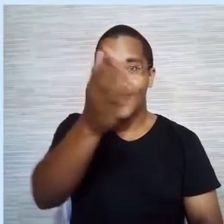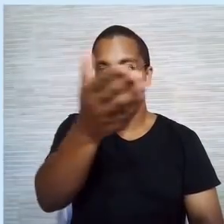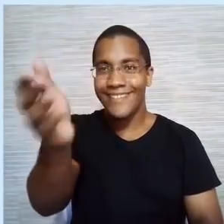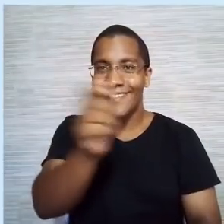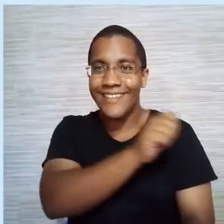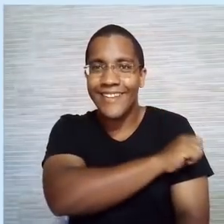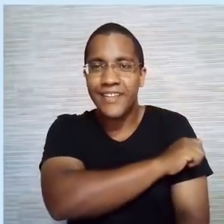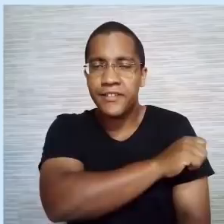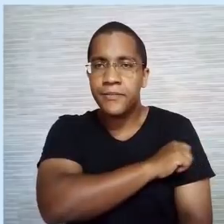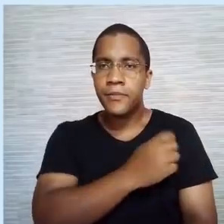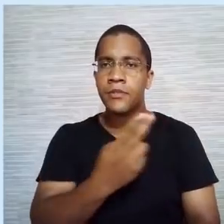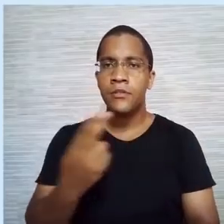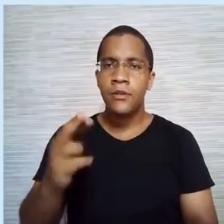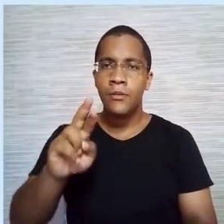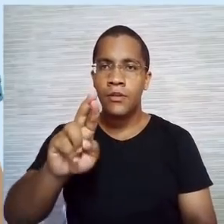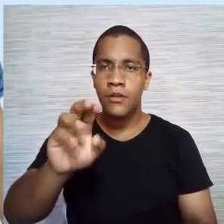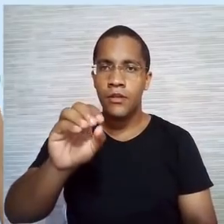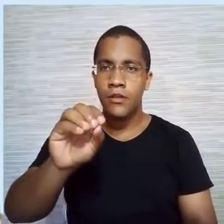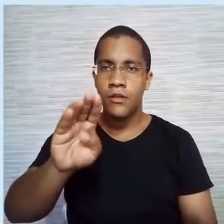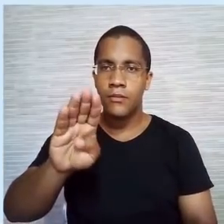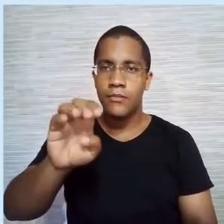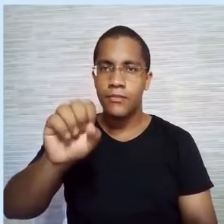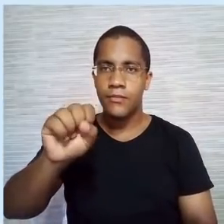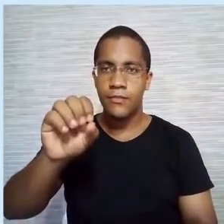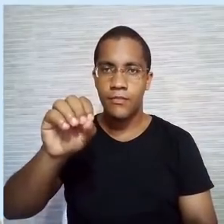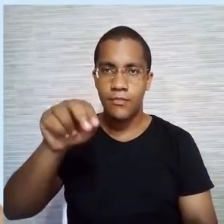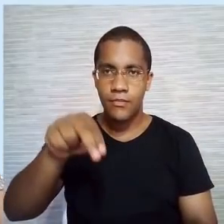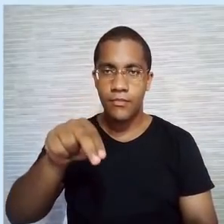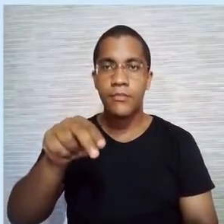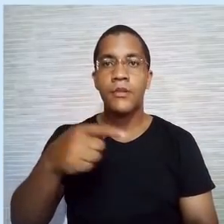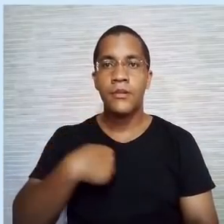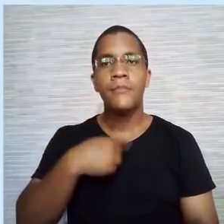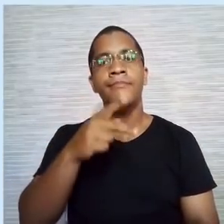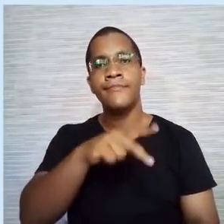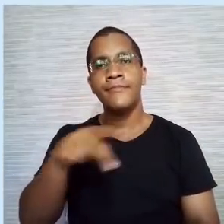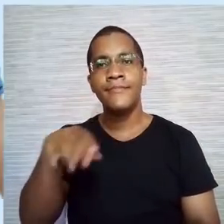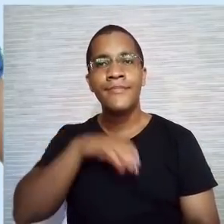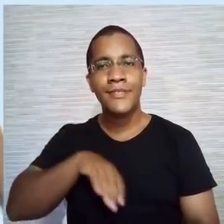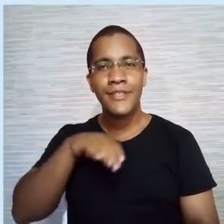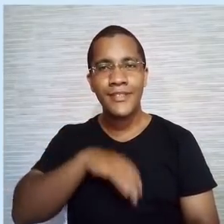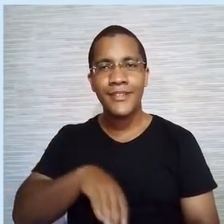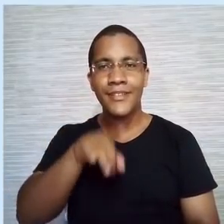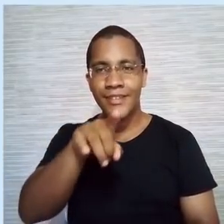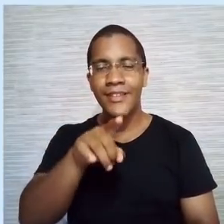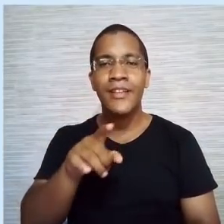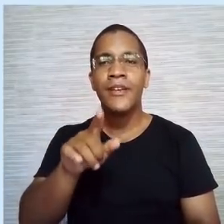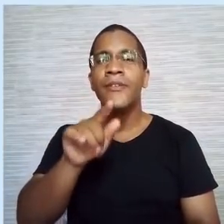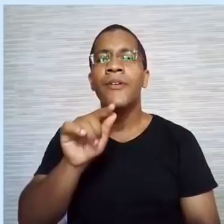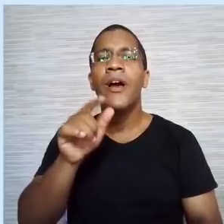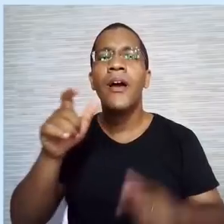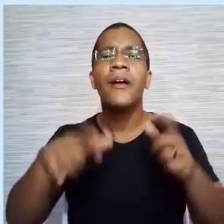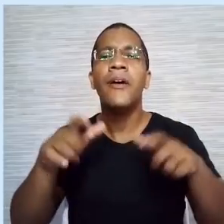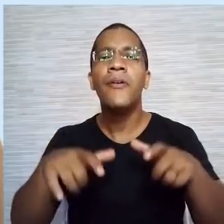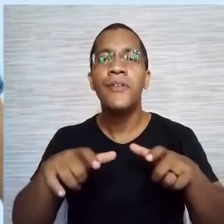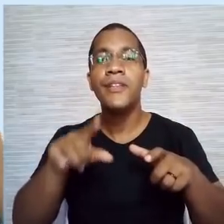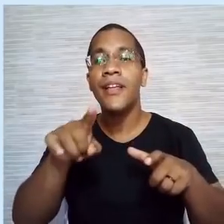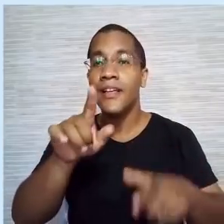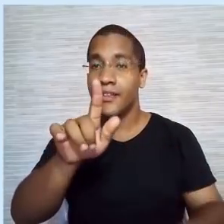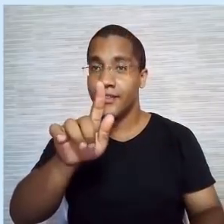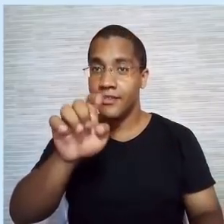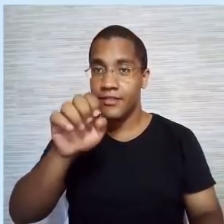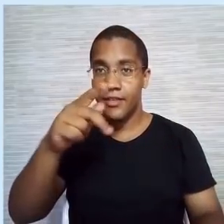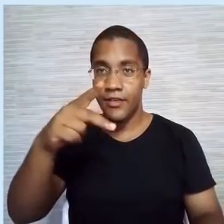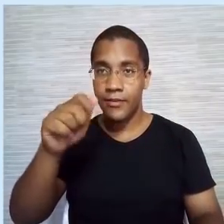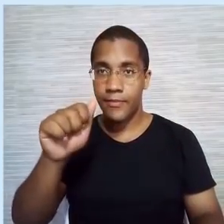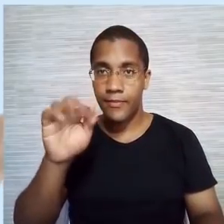Olá, estudantes! Meu nome é Robson Tavares, sou professor de português da GEPAF, Gerência de Ensino dos